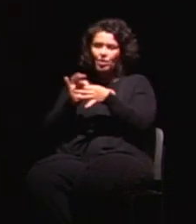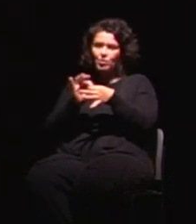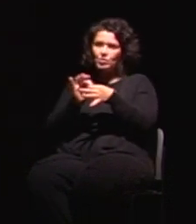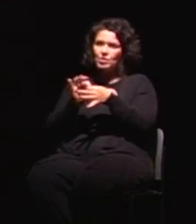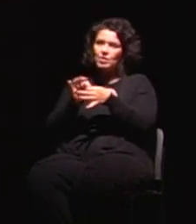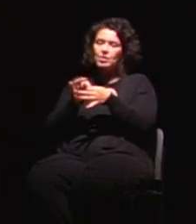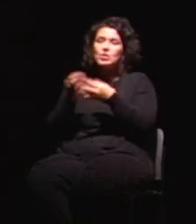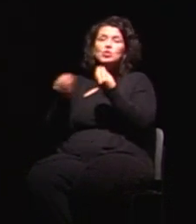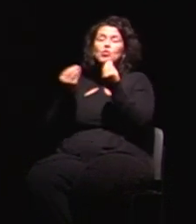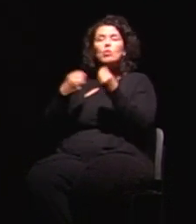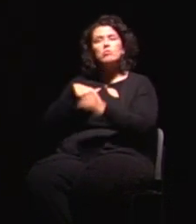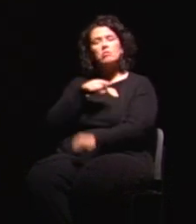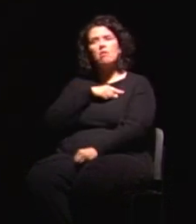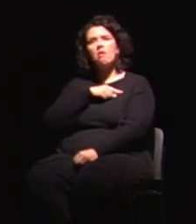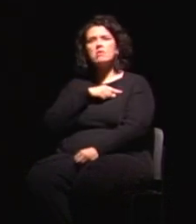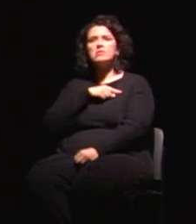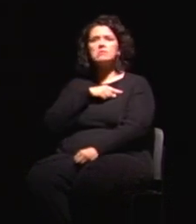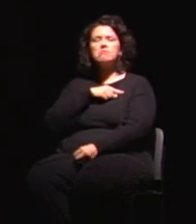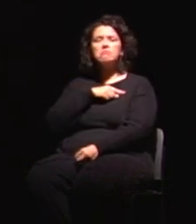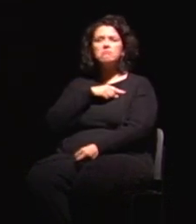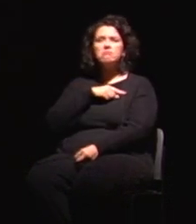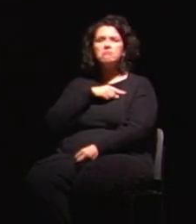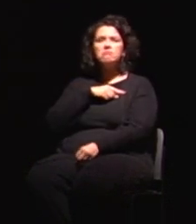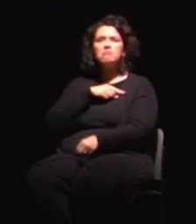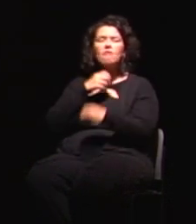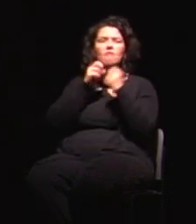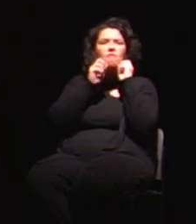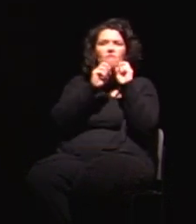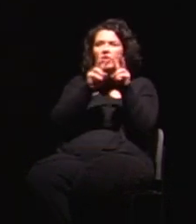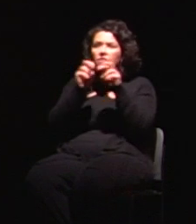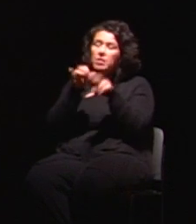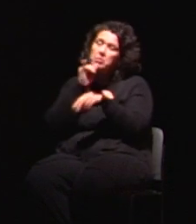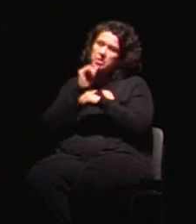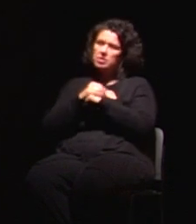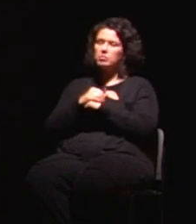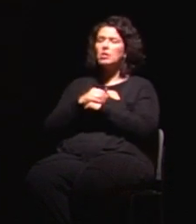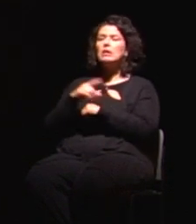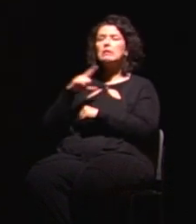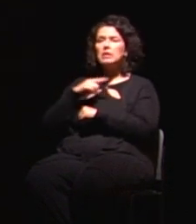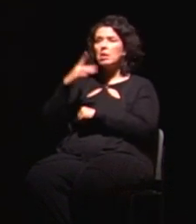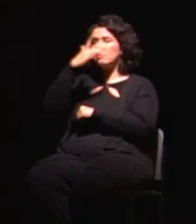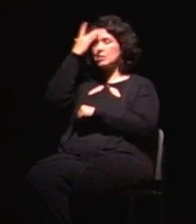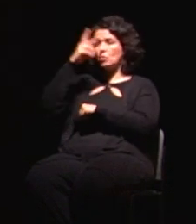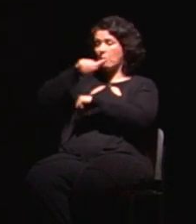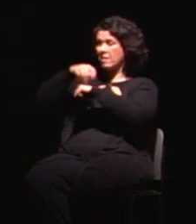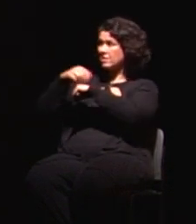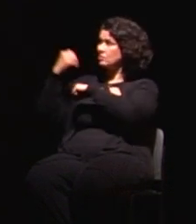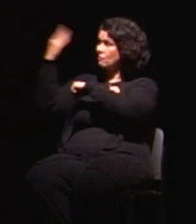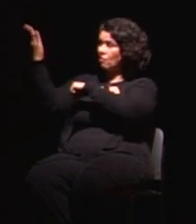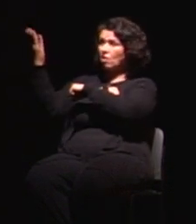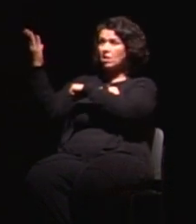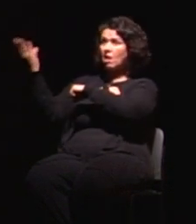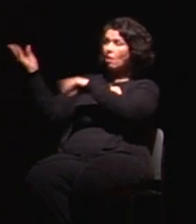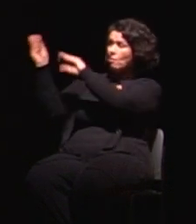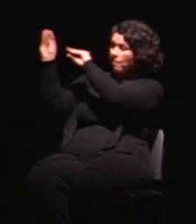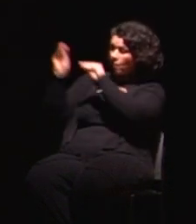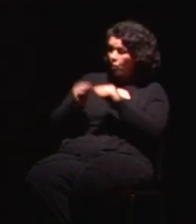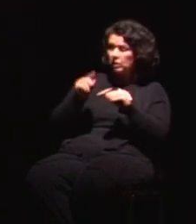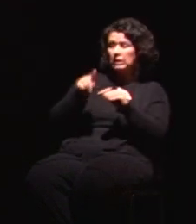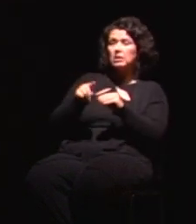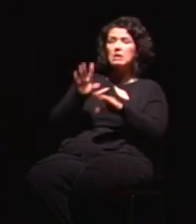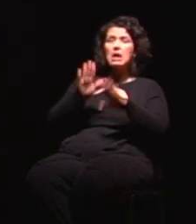essas coisas, como eu vi tanto estrangeiro chegar aqui, ficar perdido, porque é diferente. É